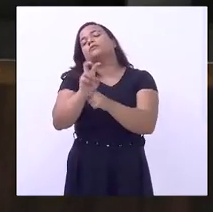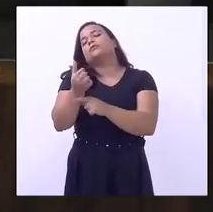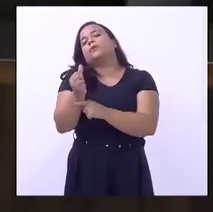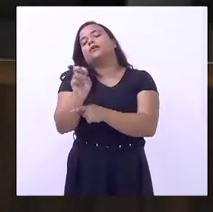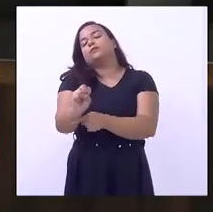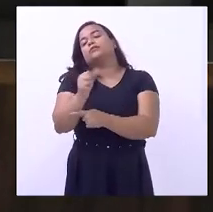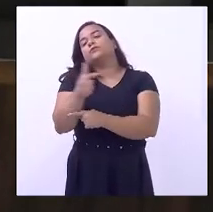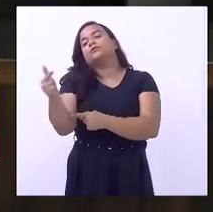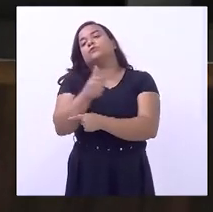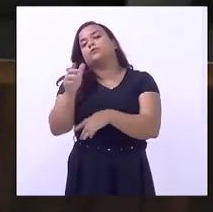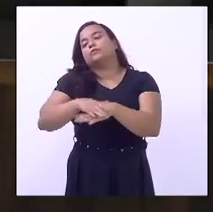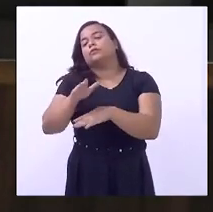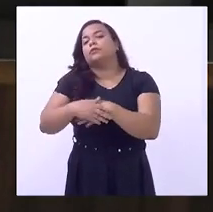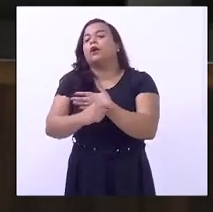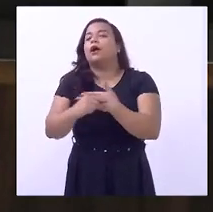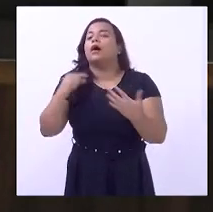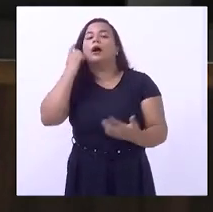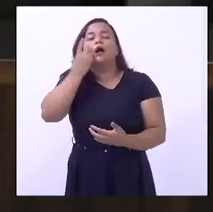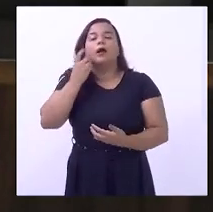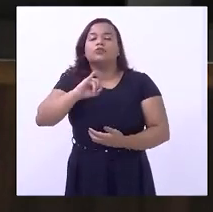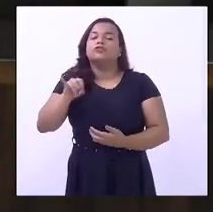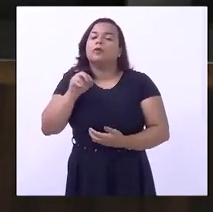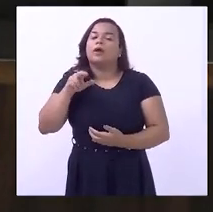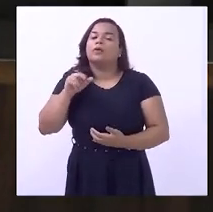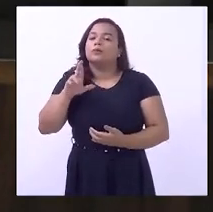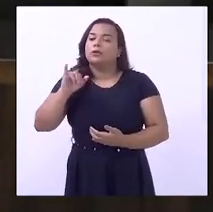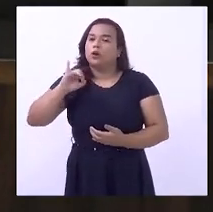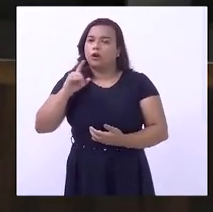autoria do deputado Jair Oliveira, que institui no calendário